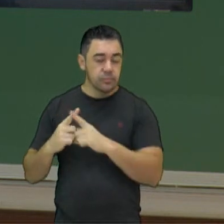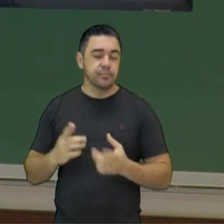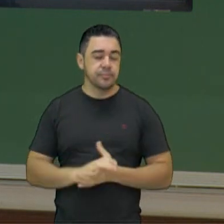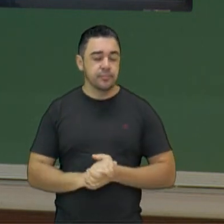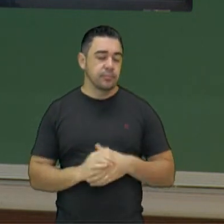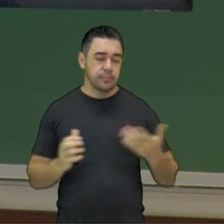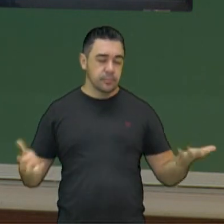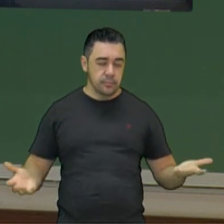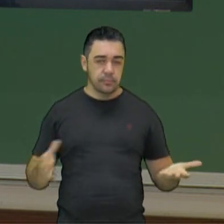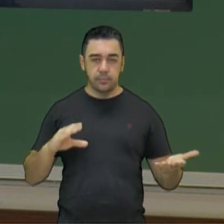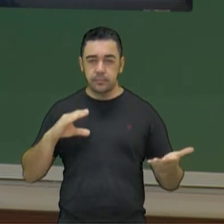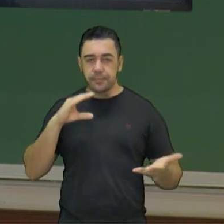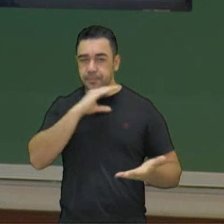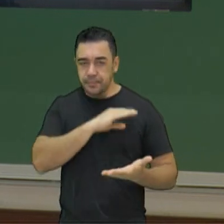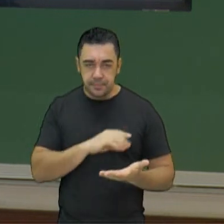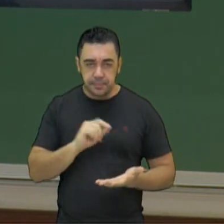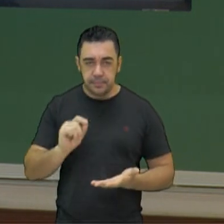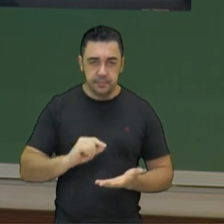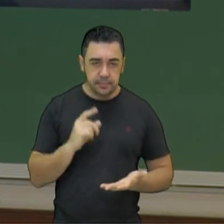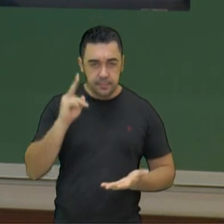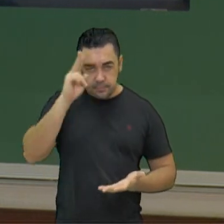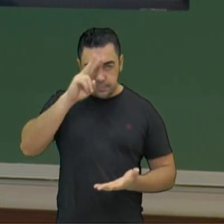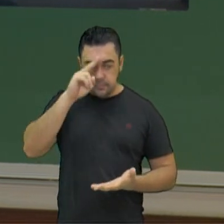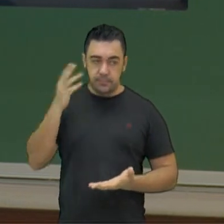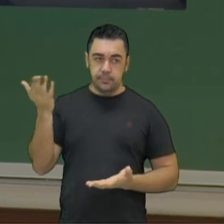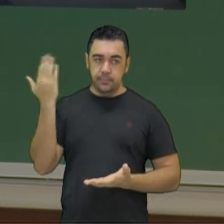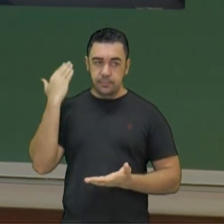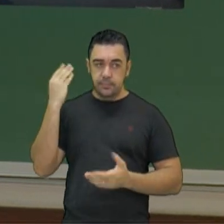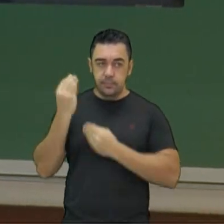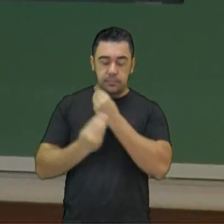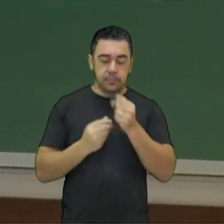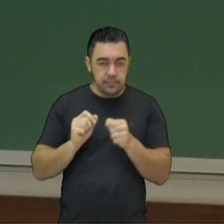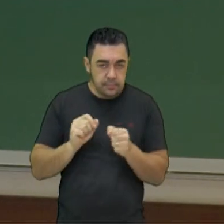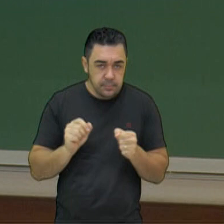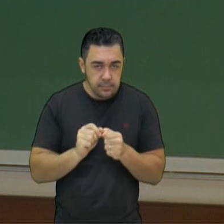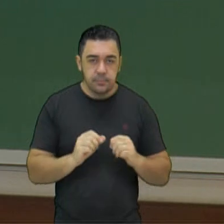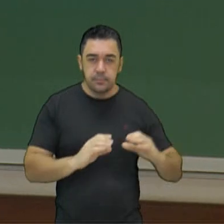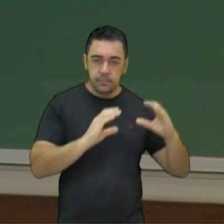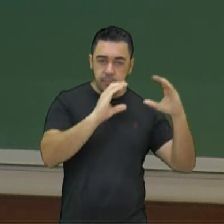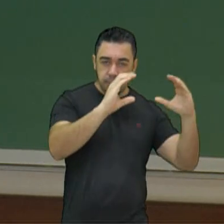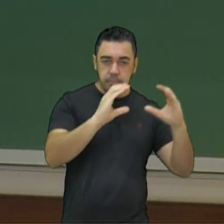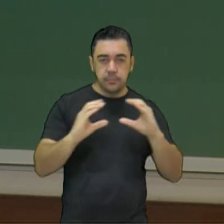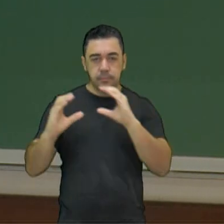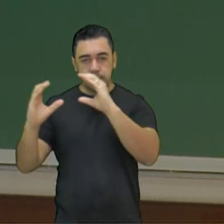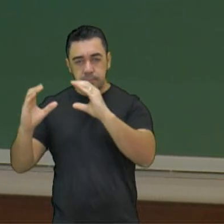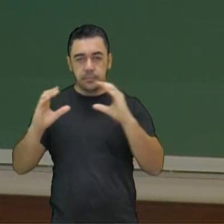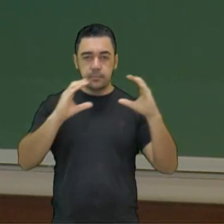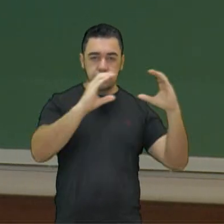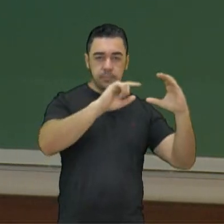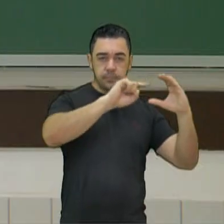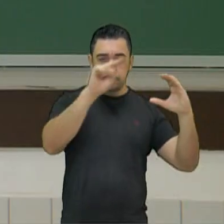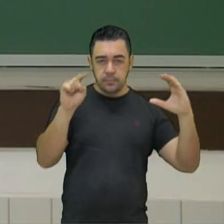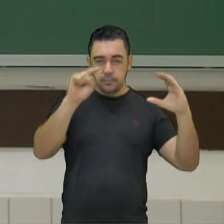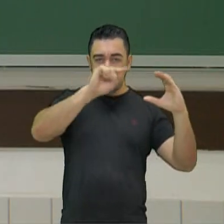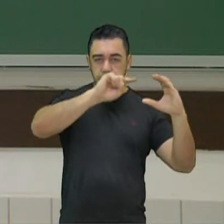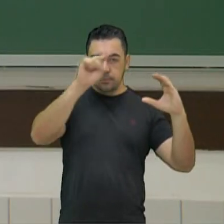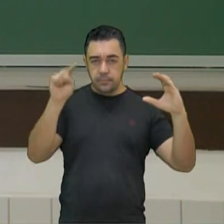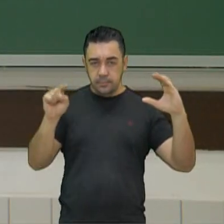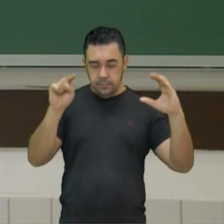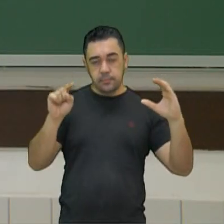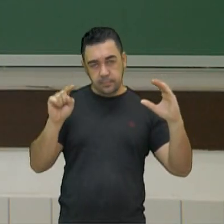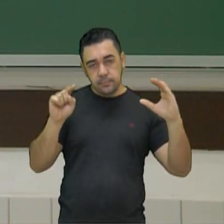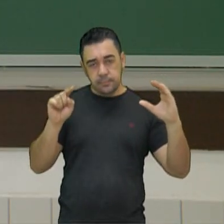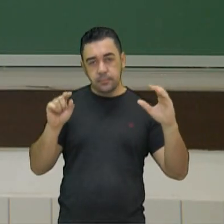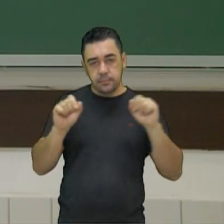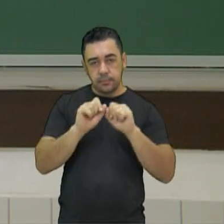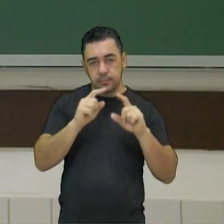Então é claro que a gente relembra como que a gente efetua essa multiplicação usando a propriedade distributiva da multiplicação.